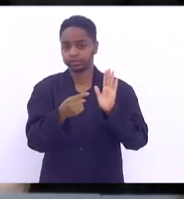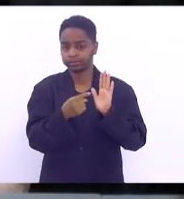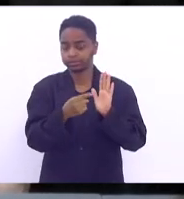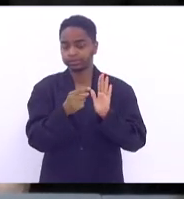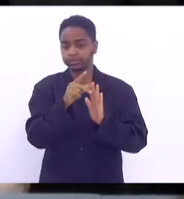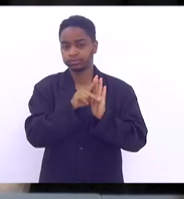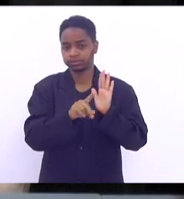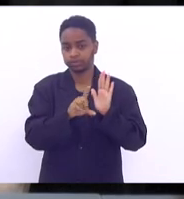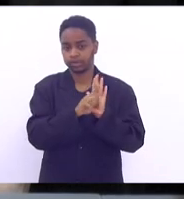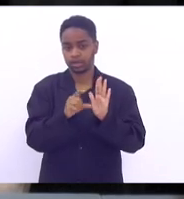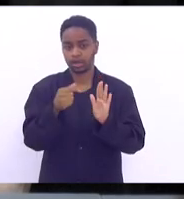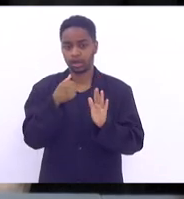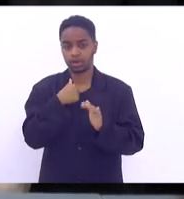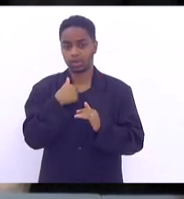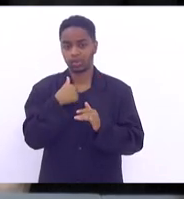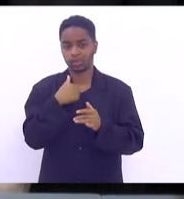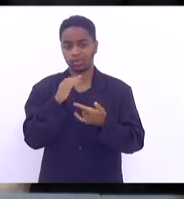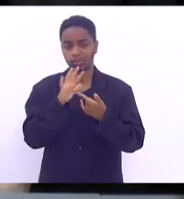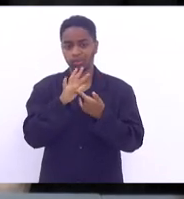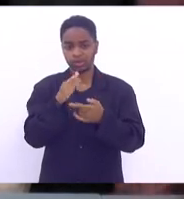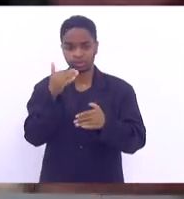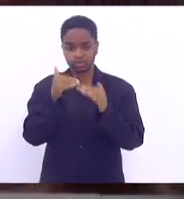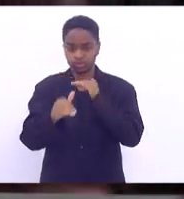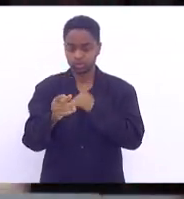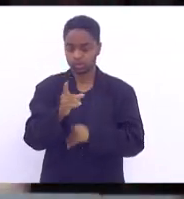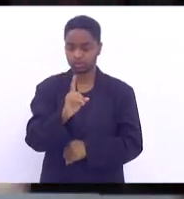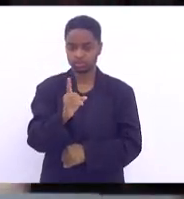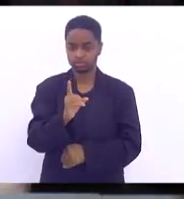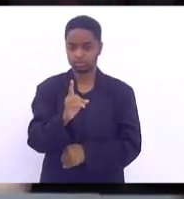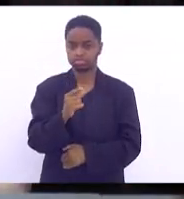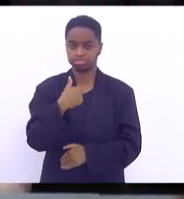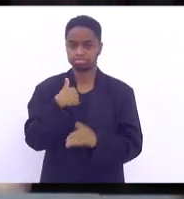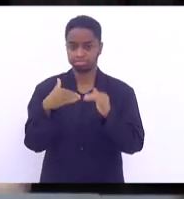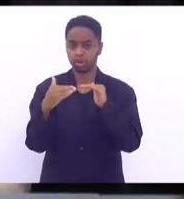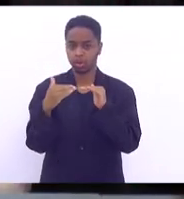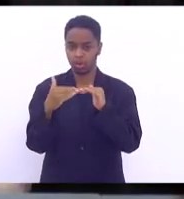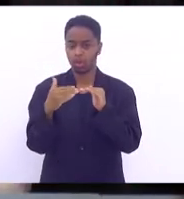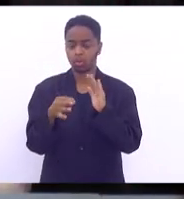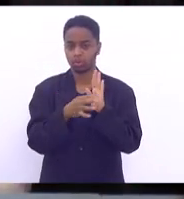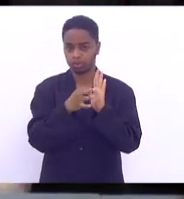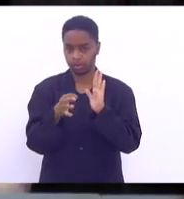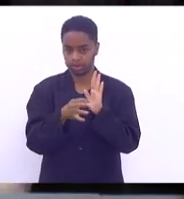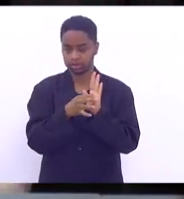trazendo aqui nenhuma discordância, concordando com o parecer